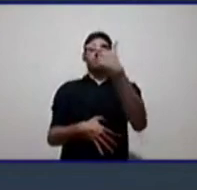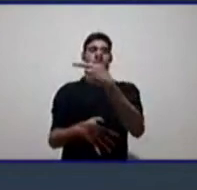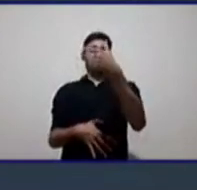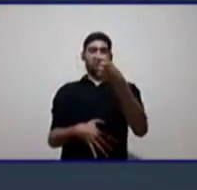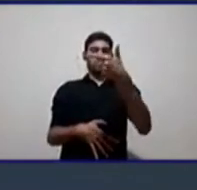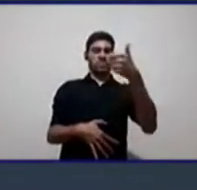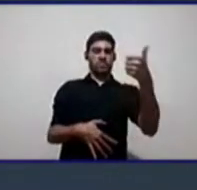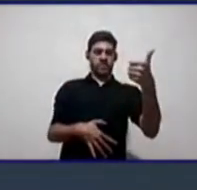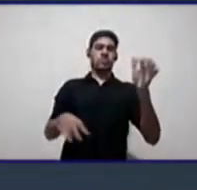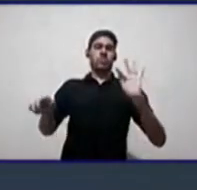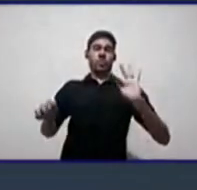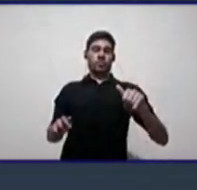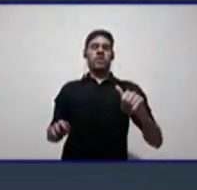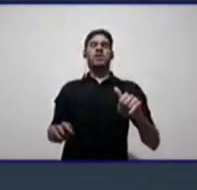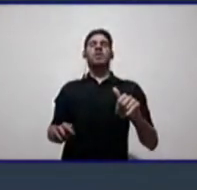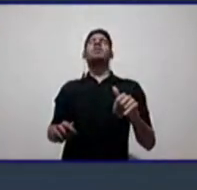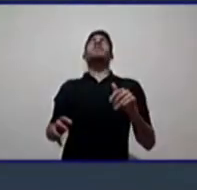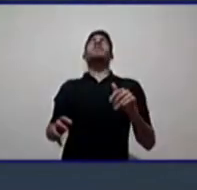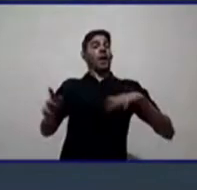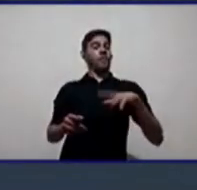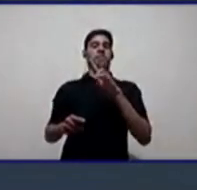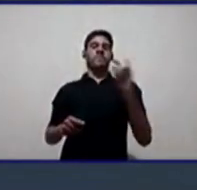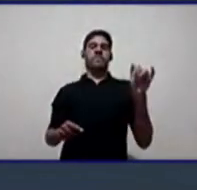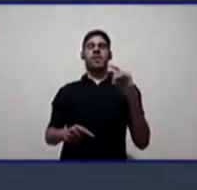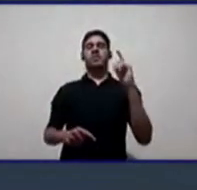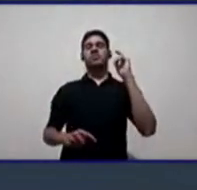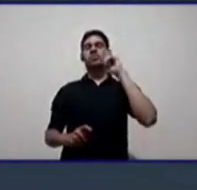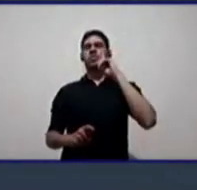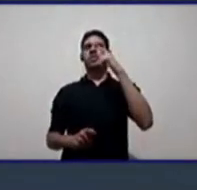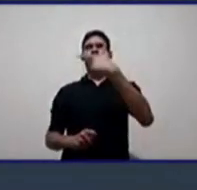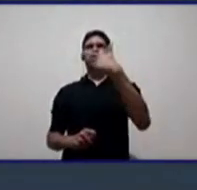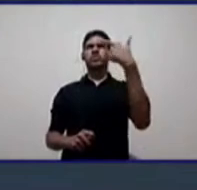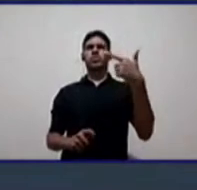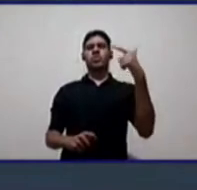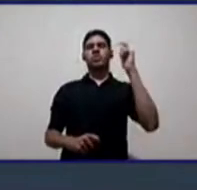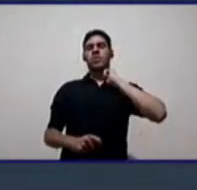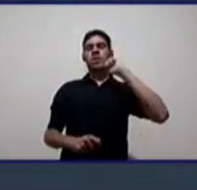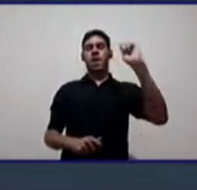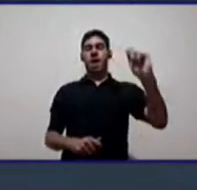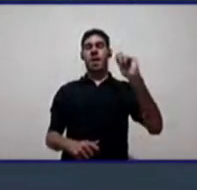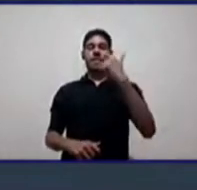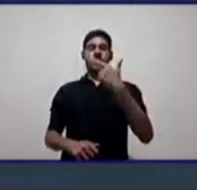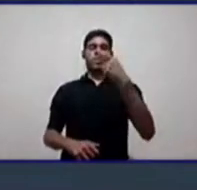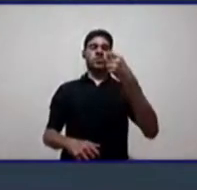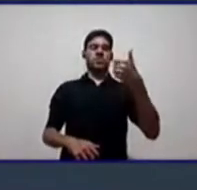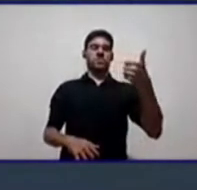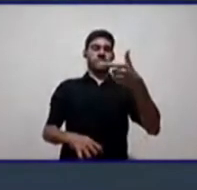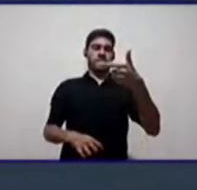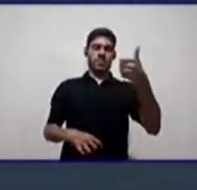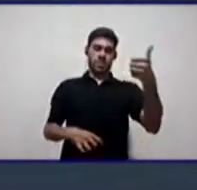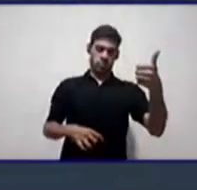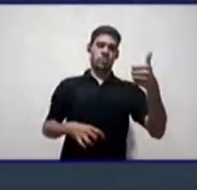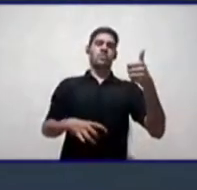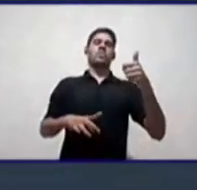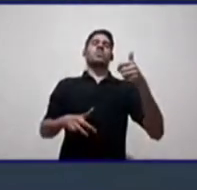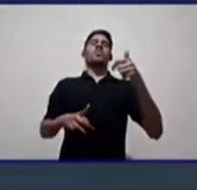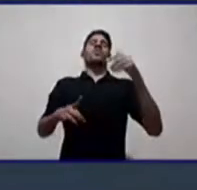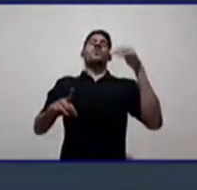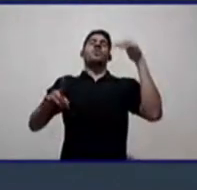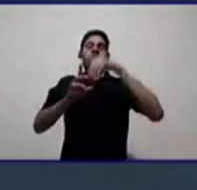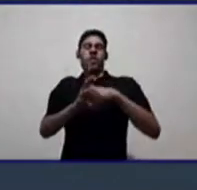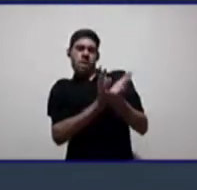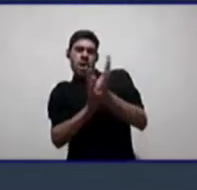e término previsto para 22 de abril de 2021. Colhidos 5 votos, eminente